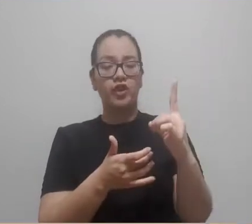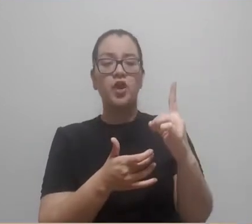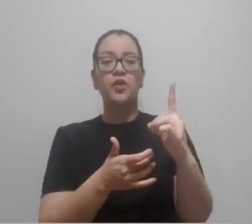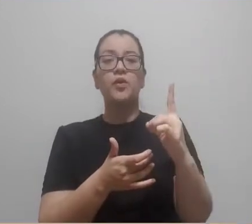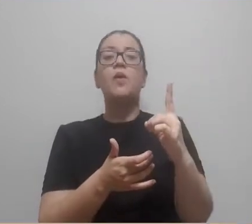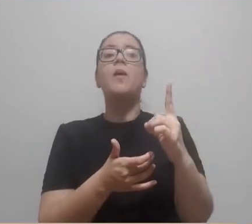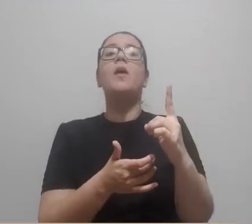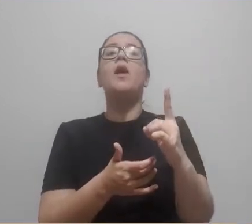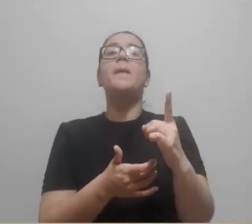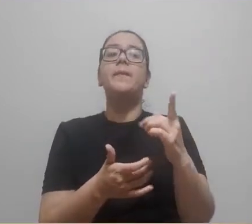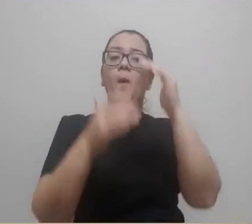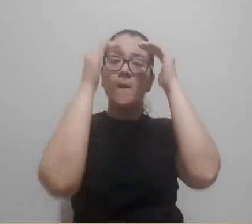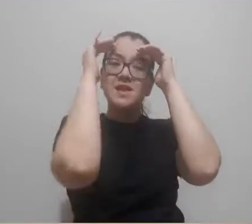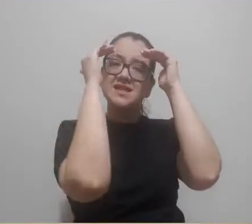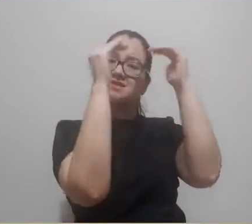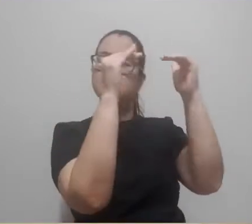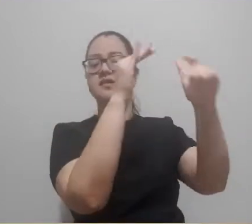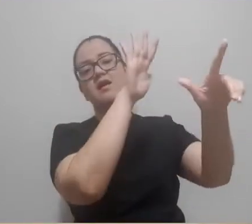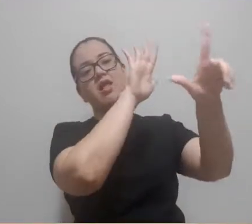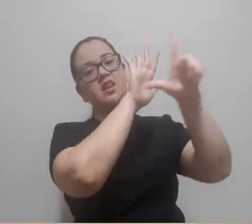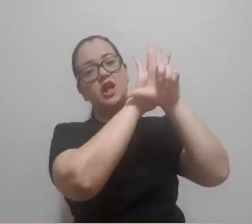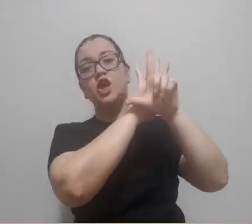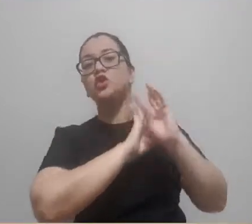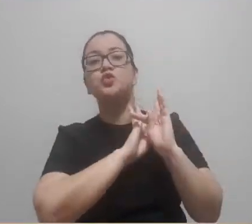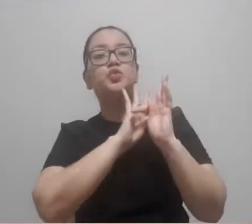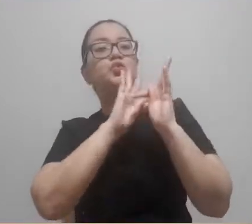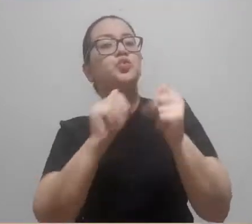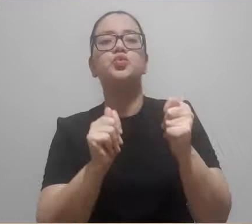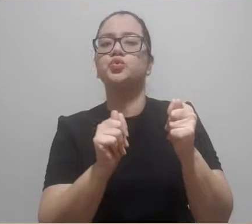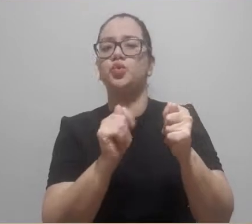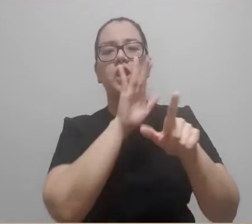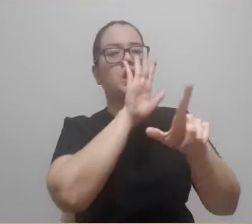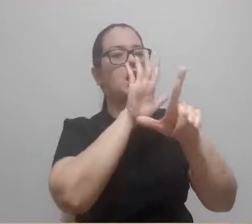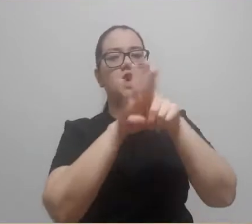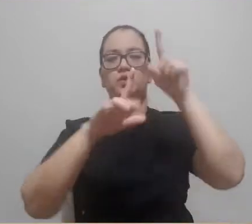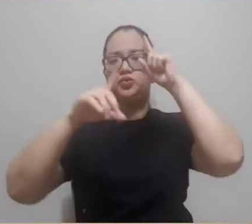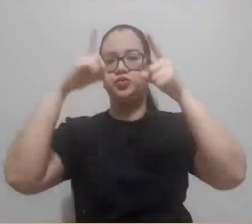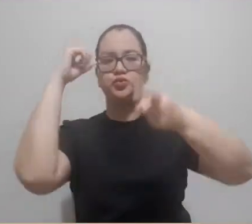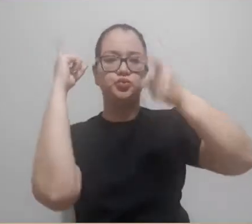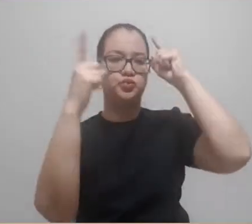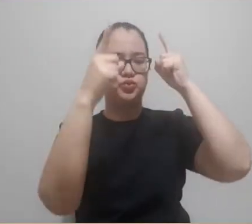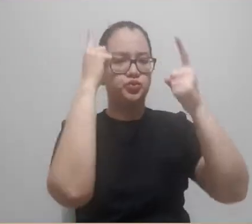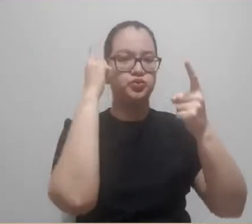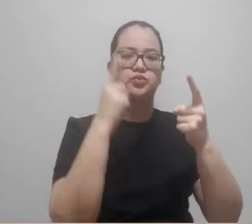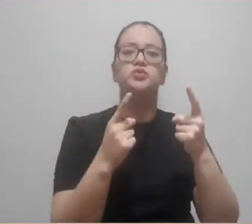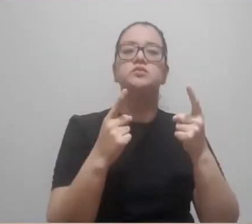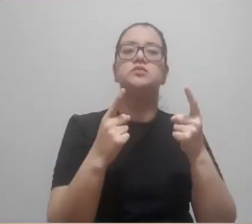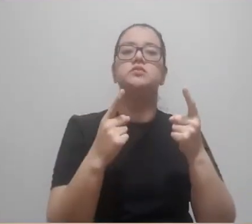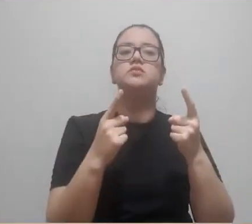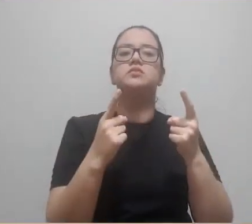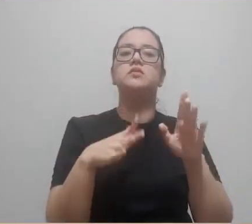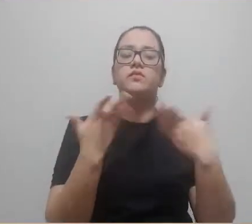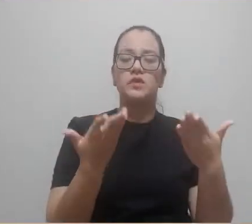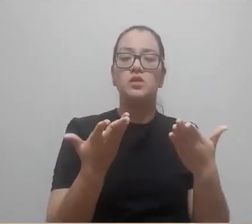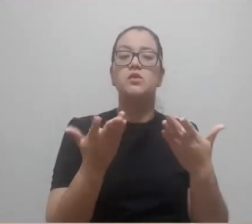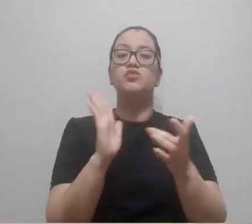dos profetas, até as últimas consequências, obedecendo tudo de modo perfeito. Então essa é a